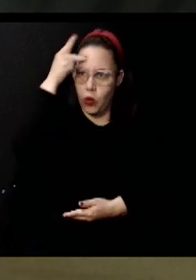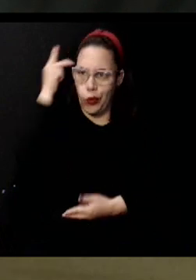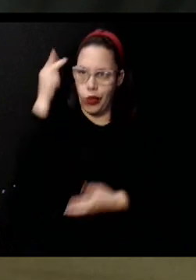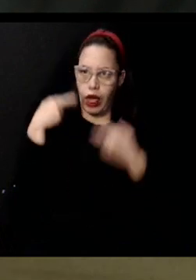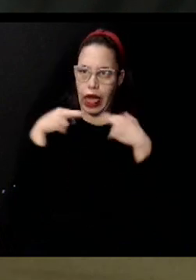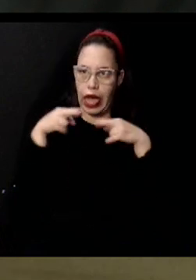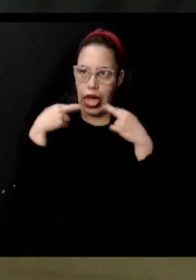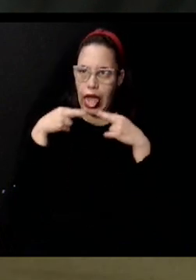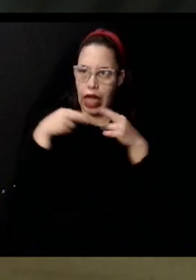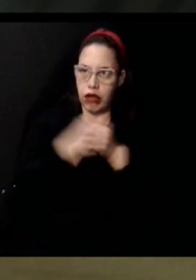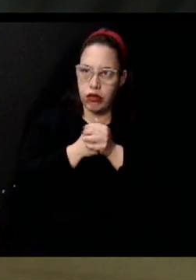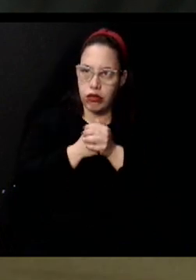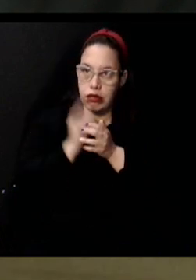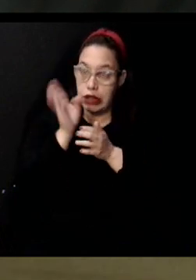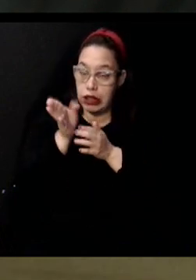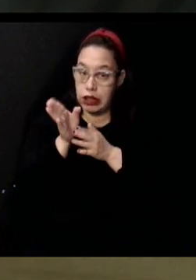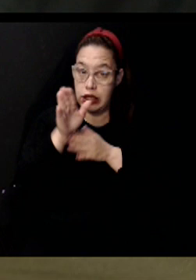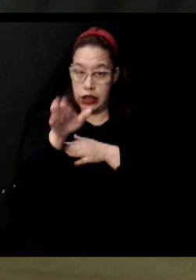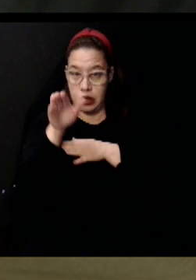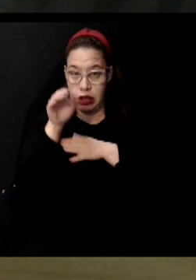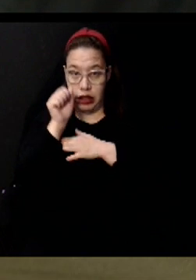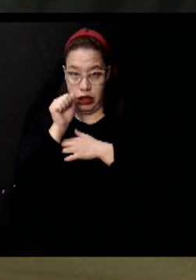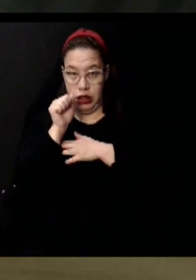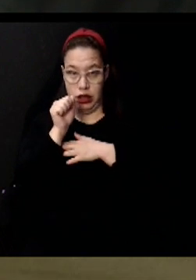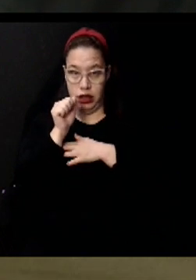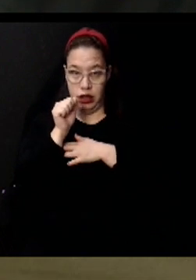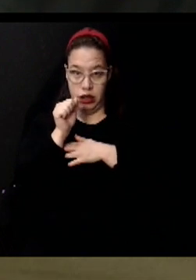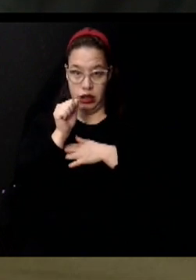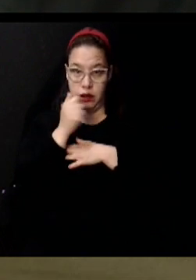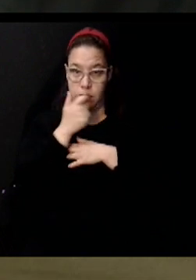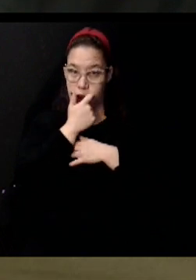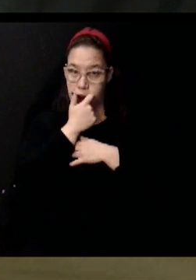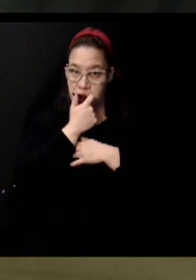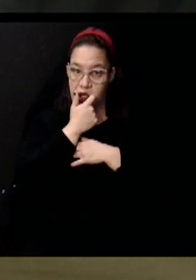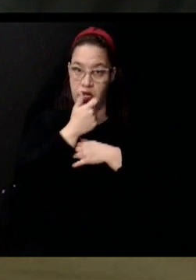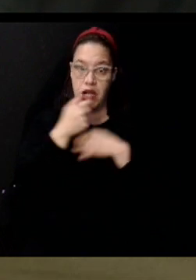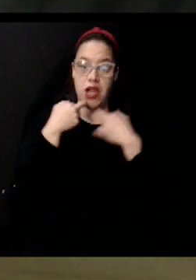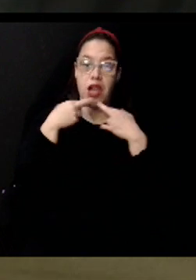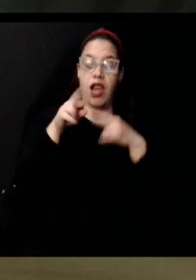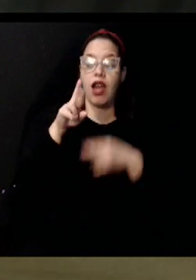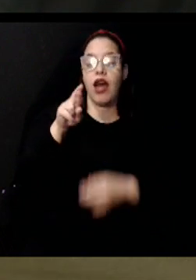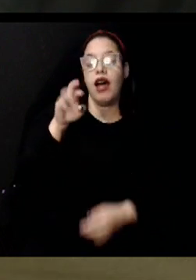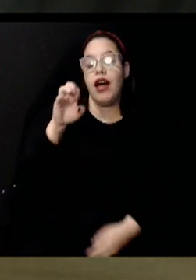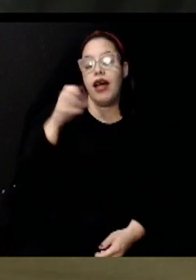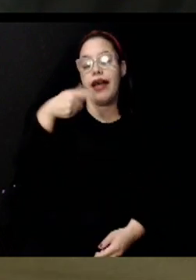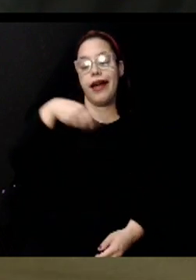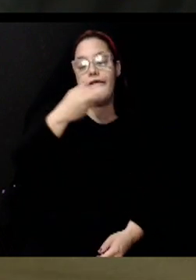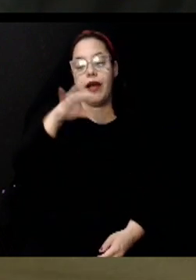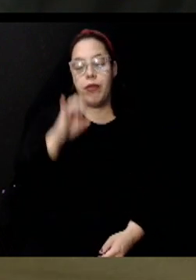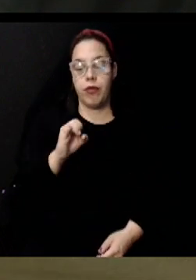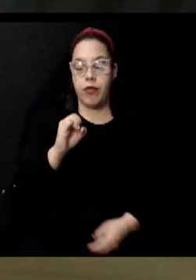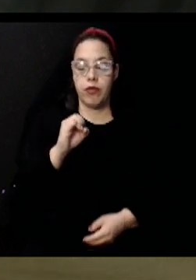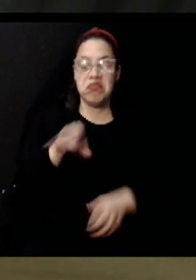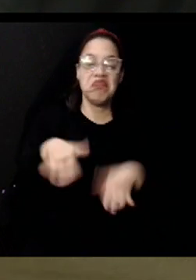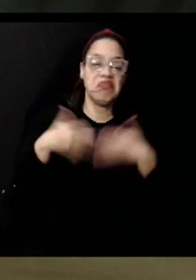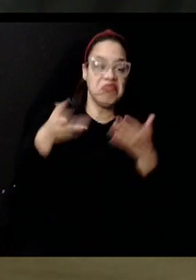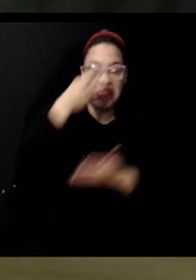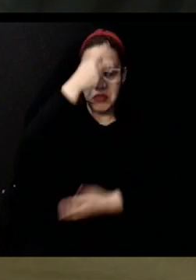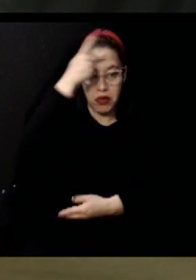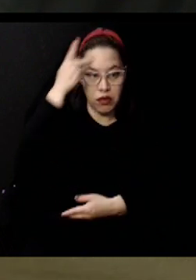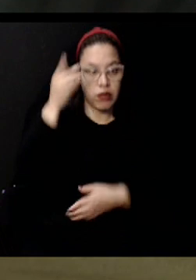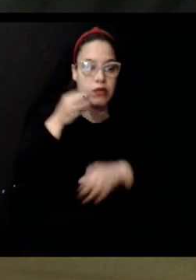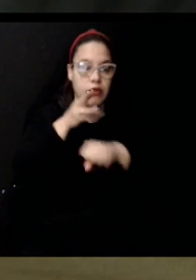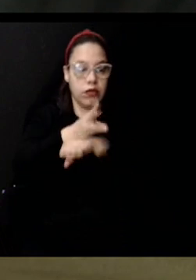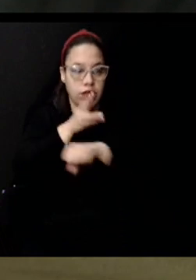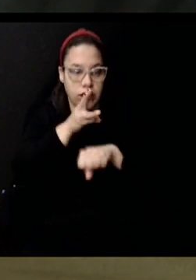Já foi chamado de reclamão por alguém? Então participa com a gente pelo WhatsApp, tá? O número está na sua